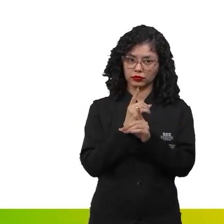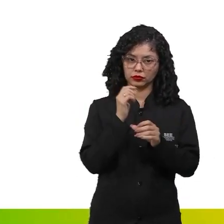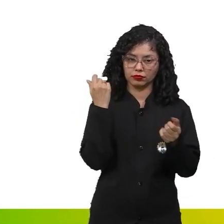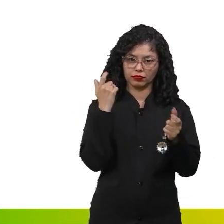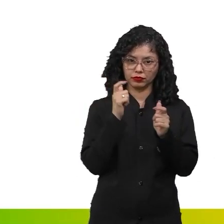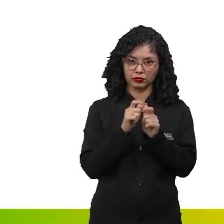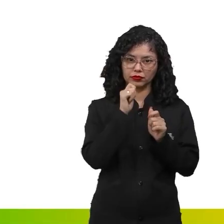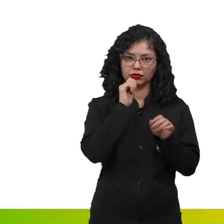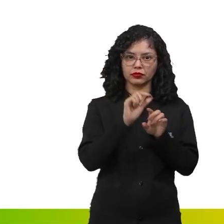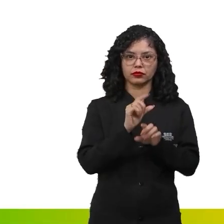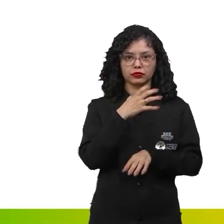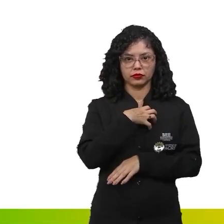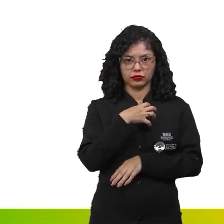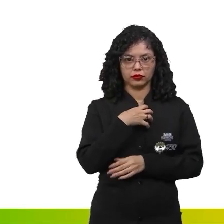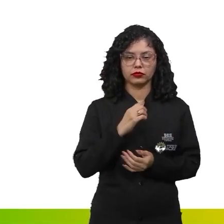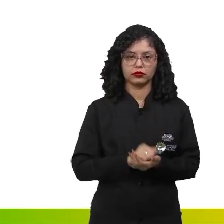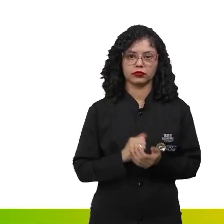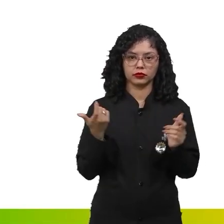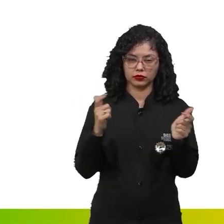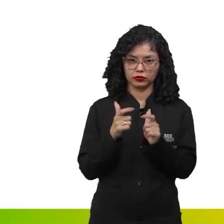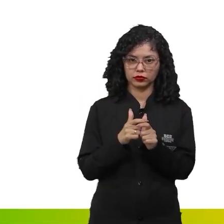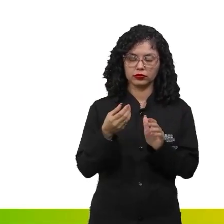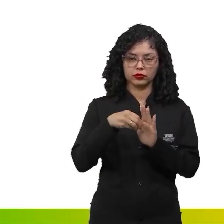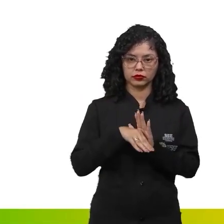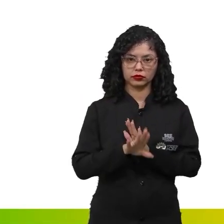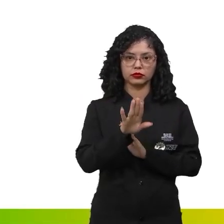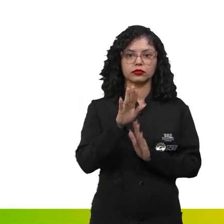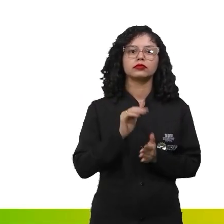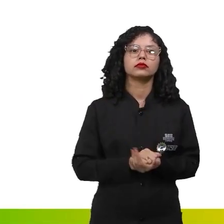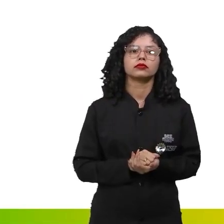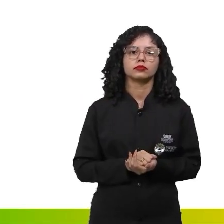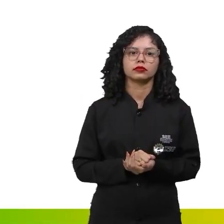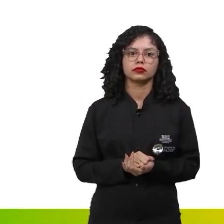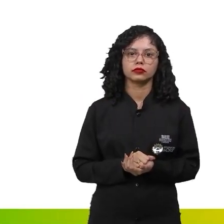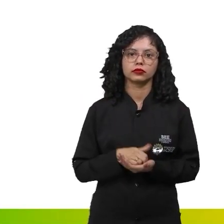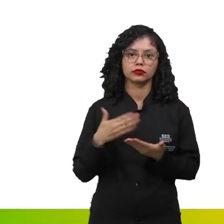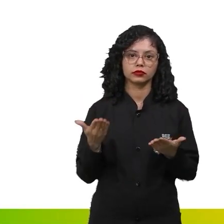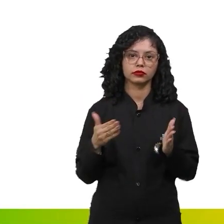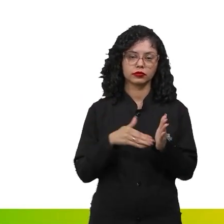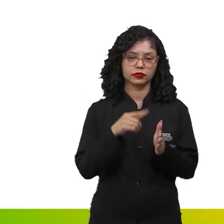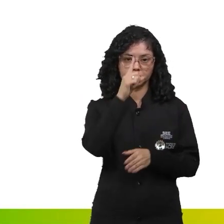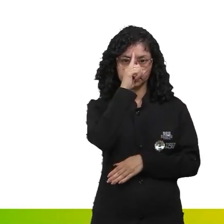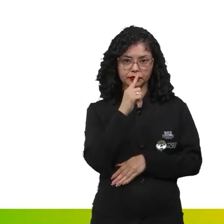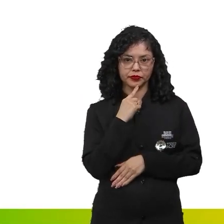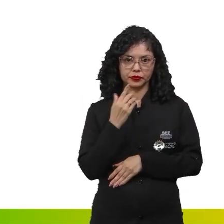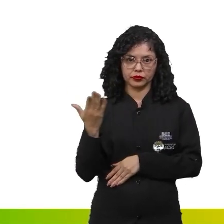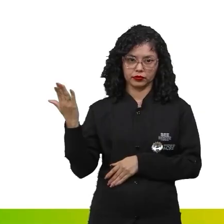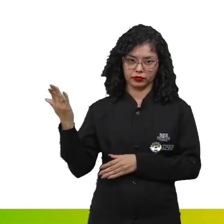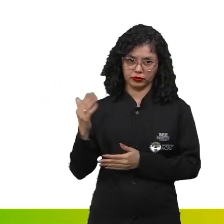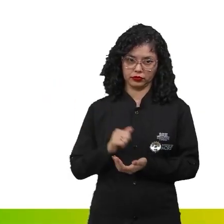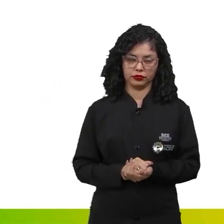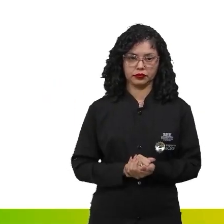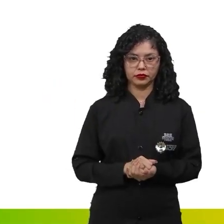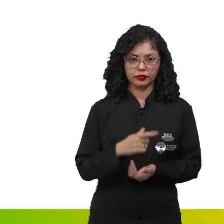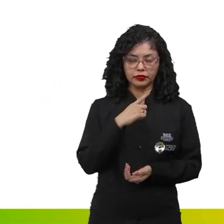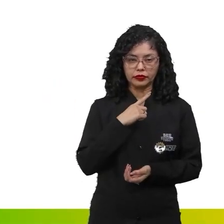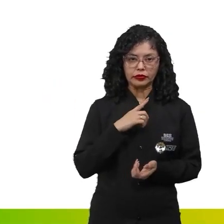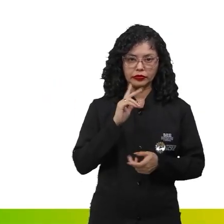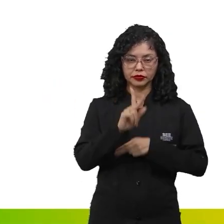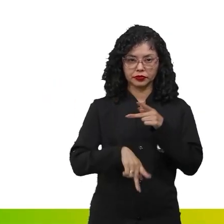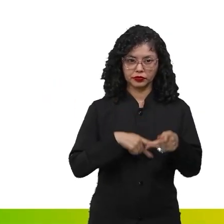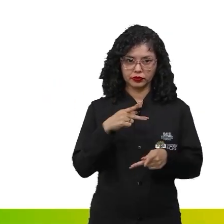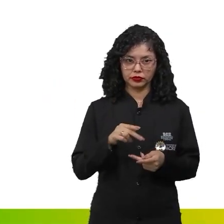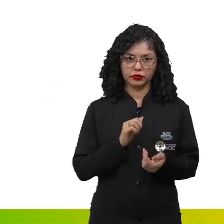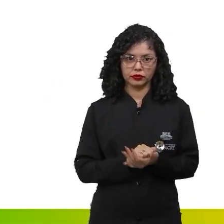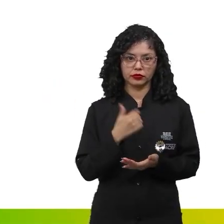só, hospedeiros suscetíveis, reduzindo o quê? A transmissão. Tá até aí na imagem, pessoal. Temos aqui uma população